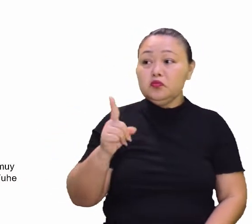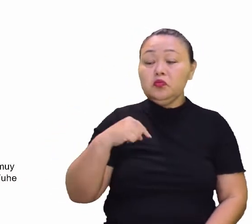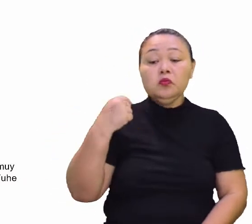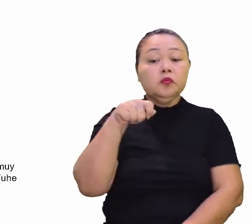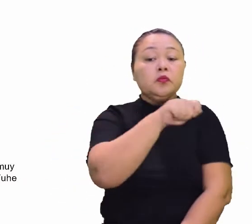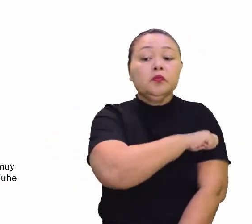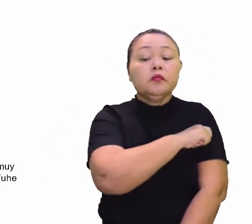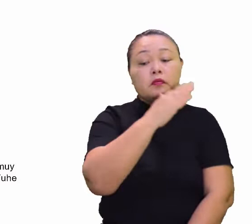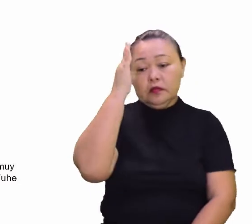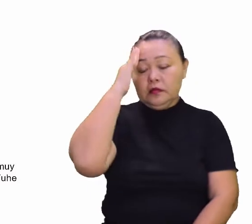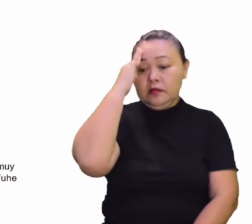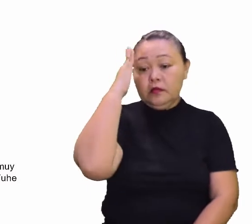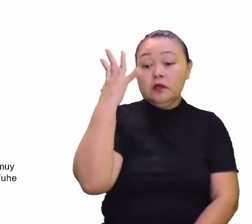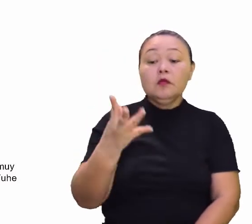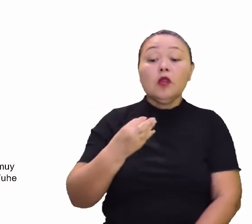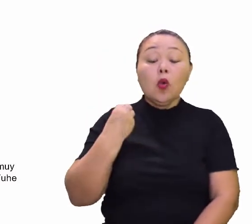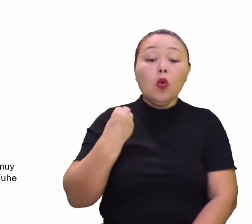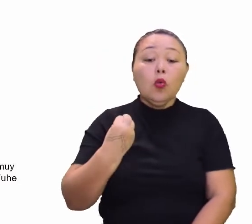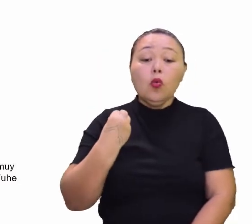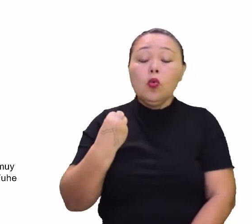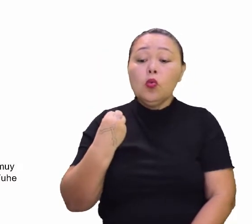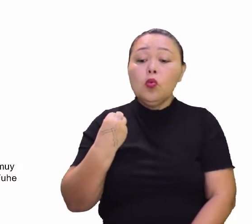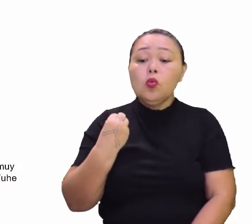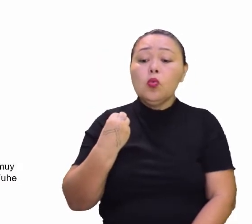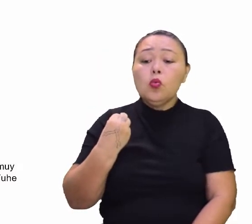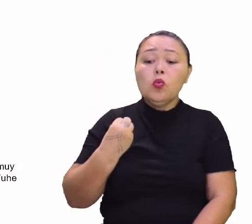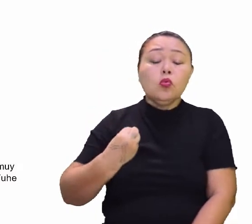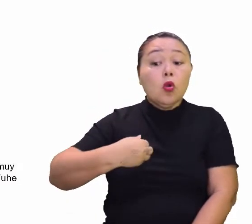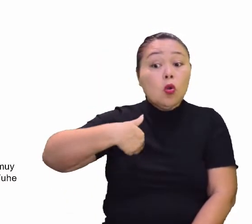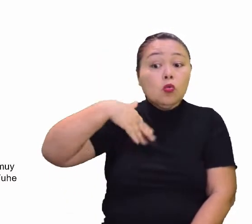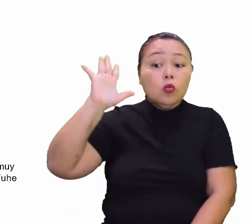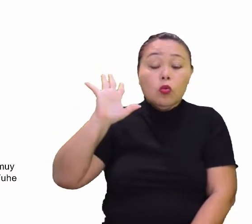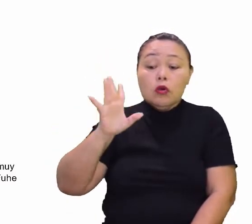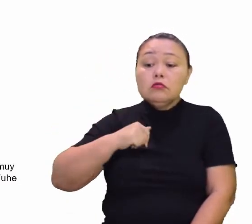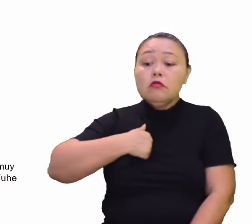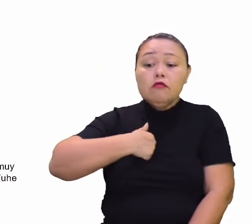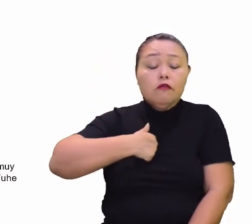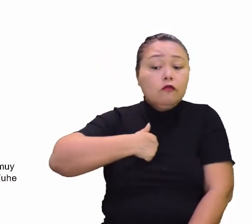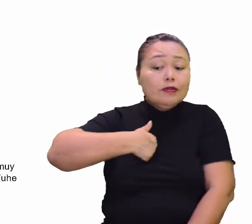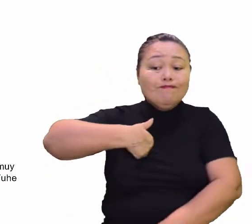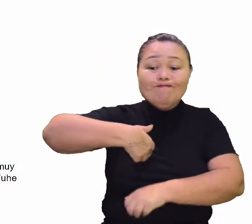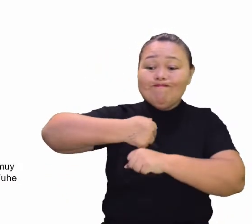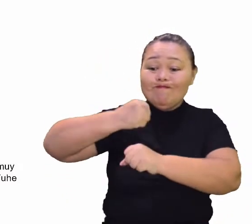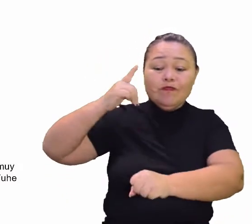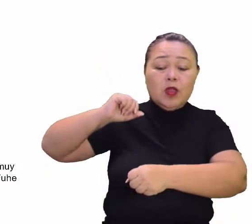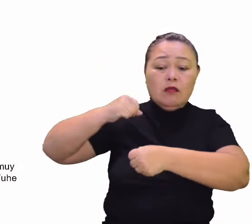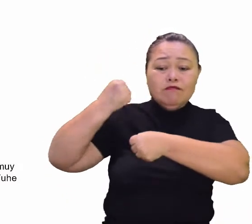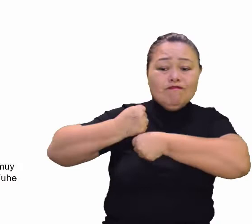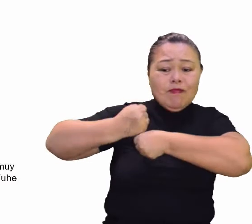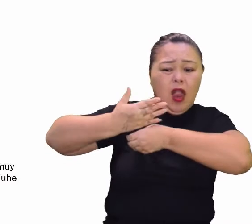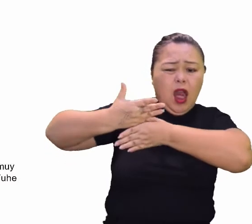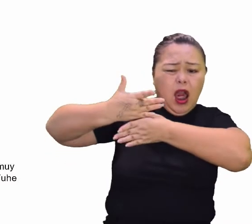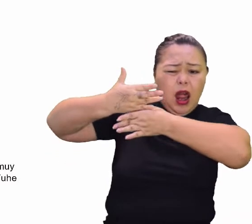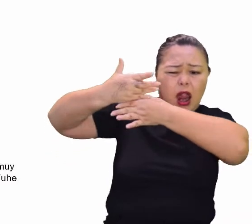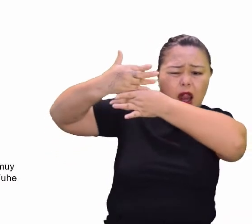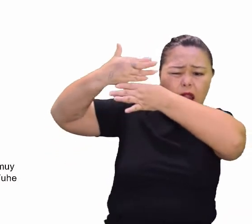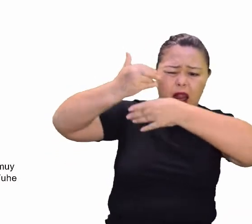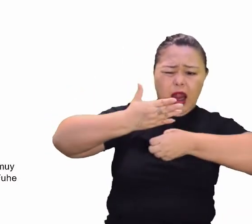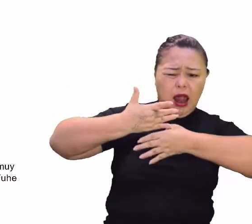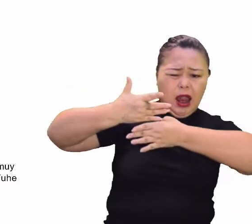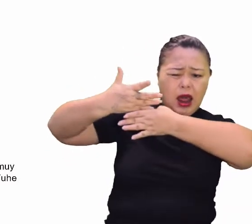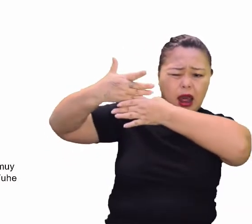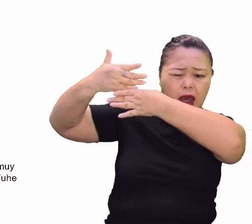o aluno entender o quão colossal foi a estrutura que foi